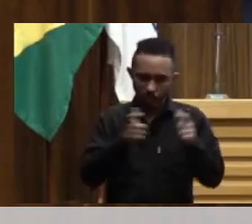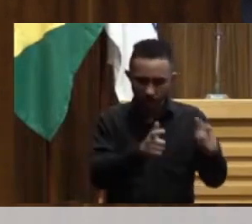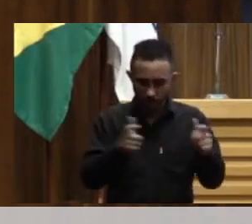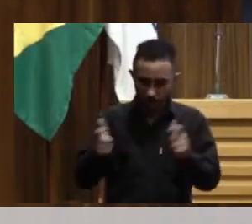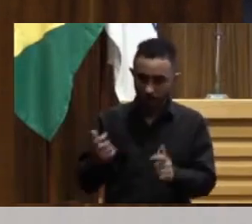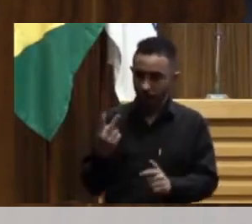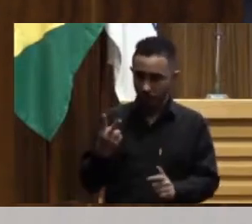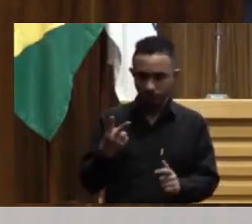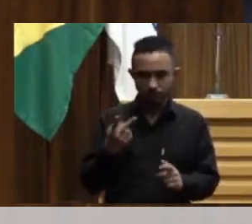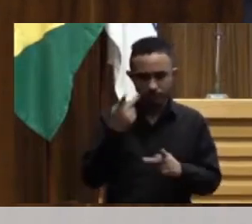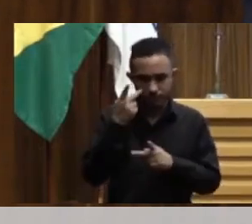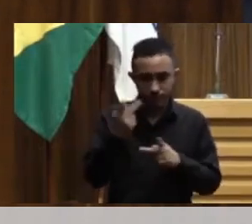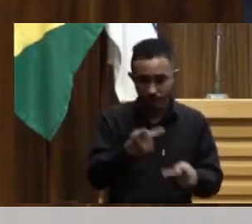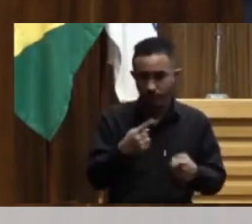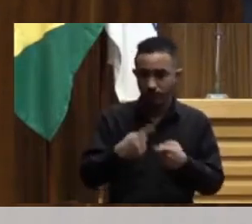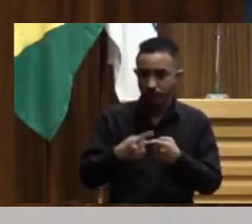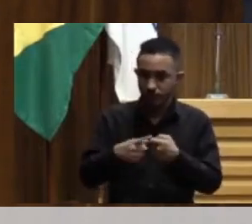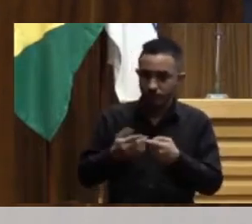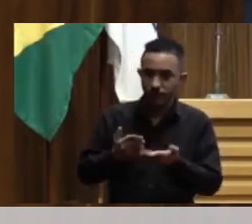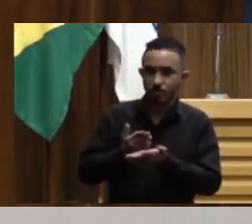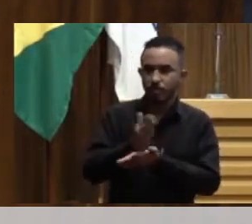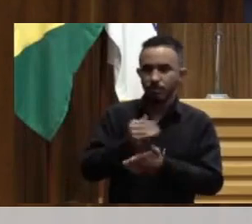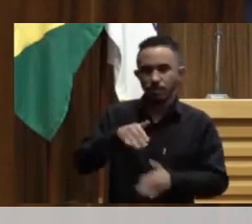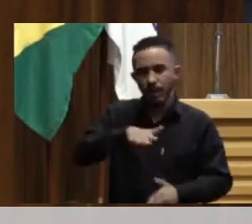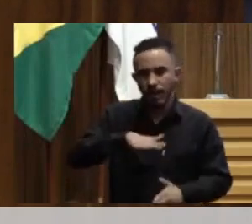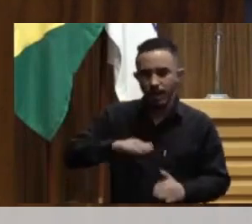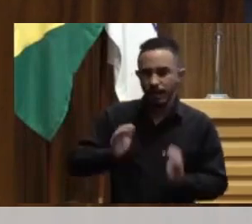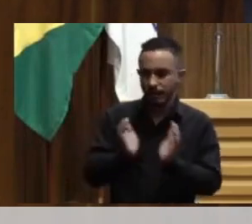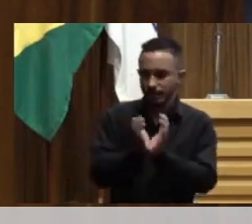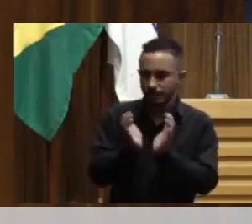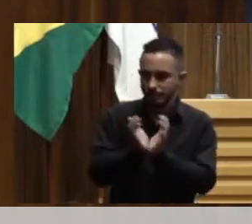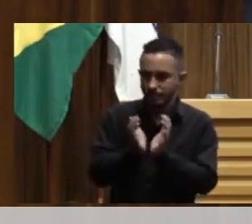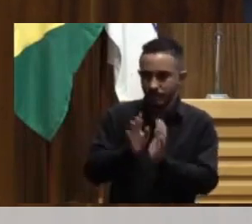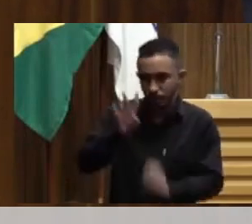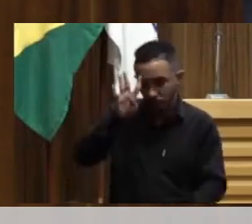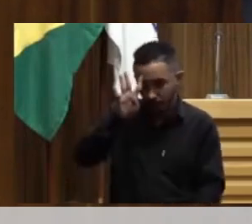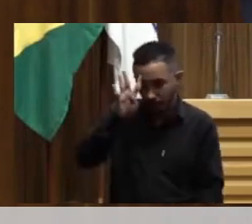Nós aprovamos na região do GSEX,